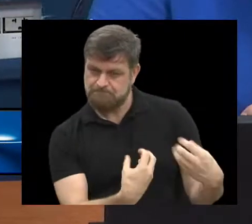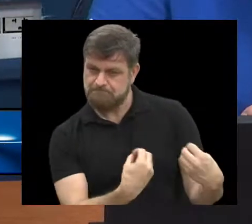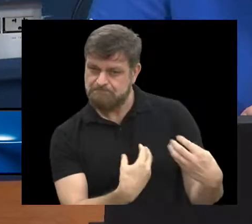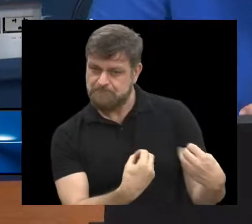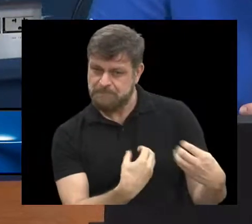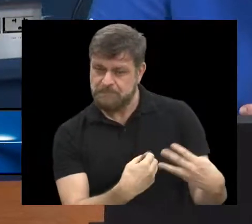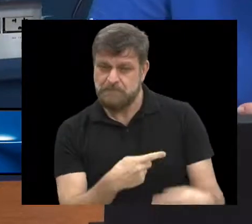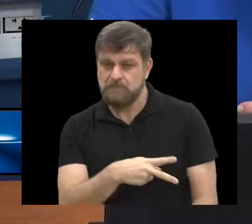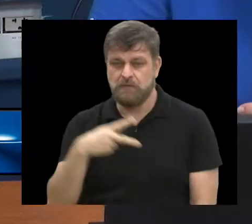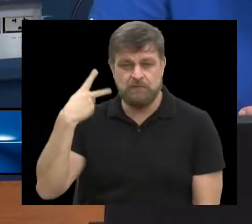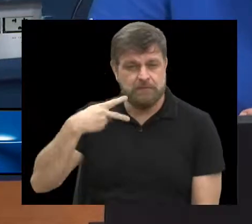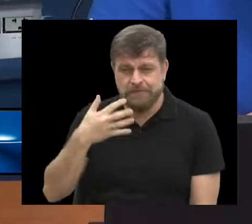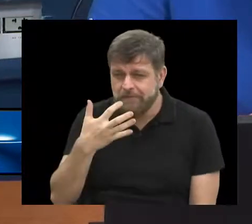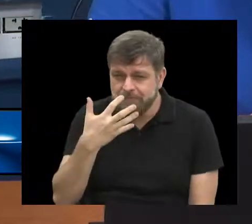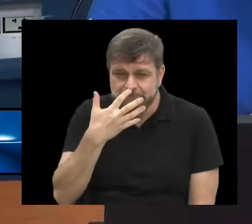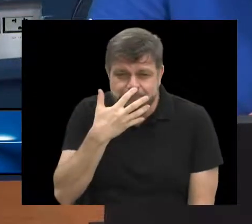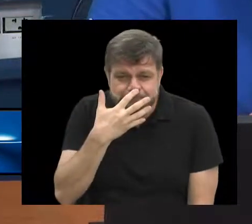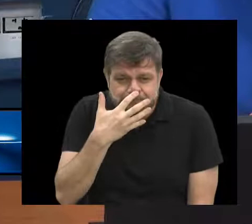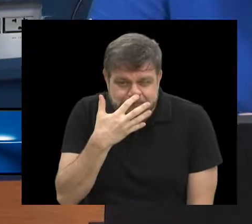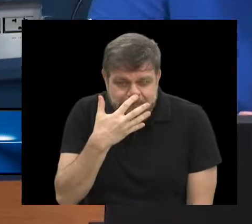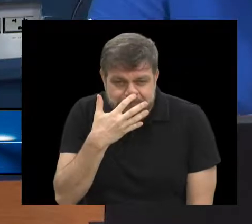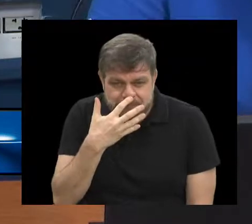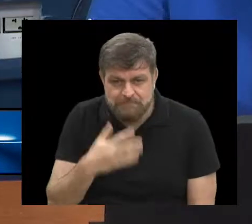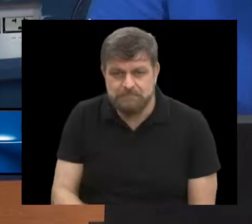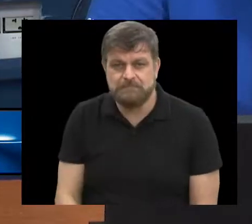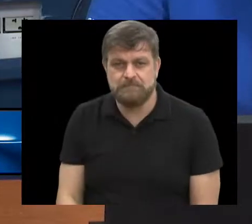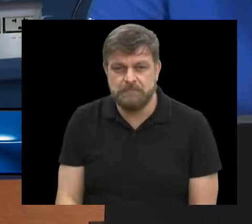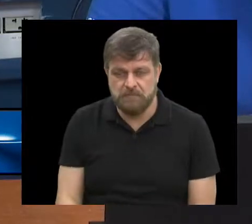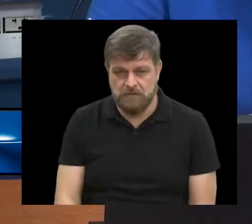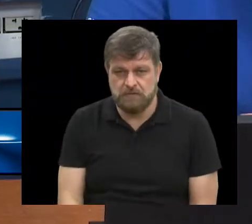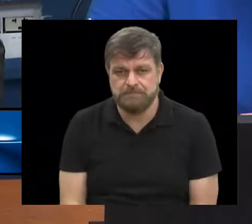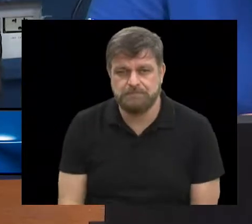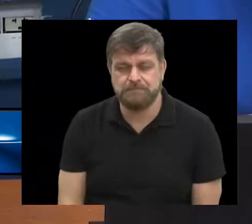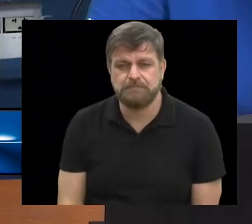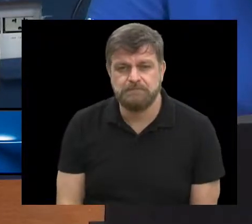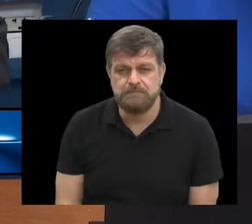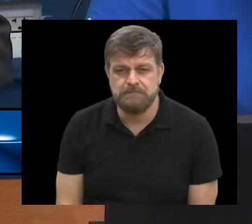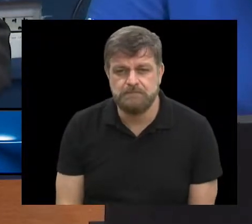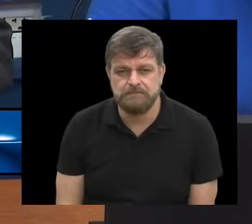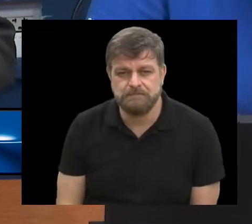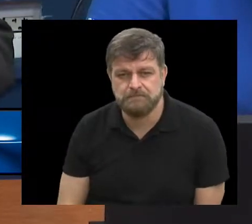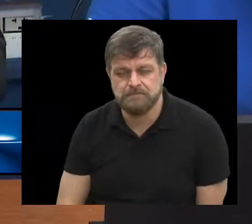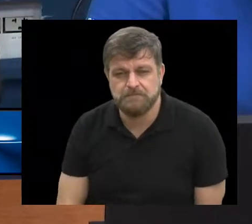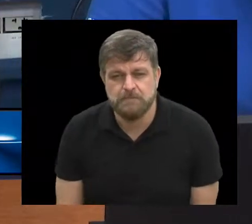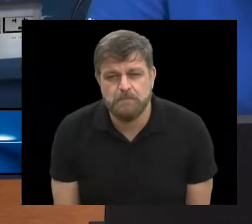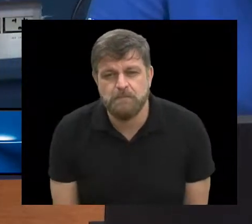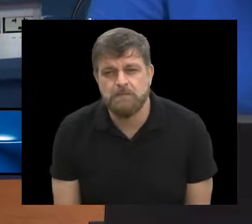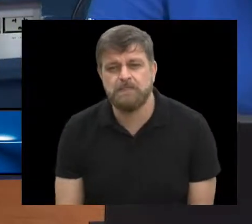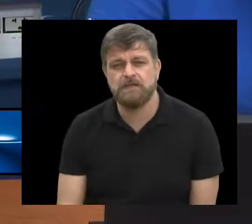dos vereadores que eu tenho uma admiração muito grande aqui na Câmara Municipal de Campinas.